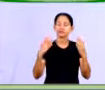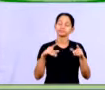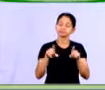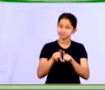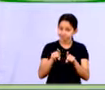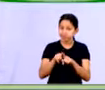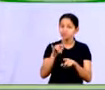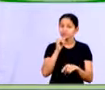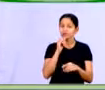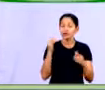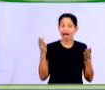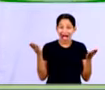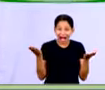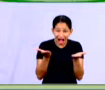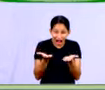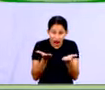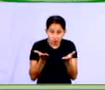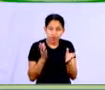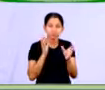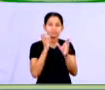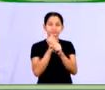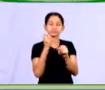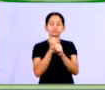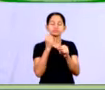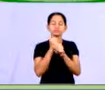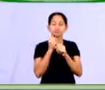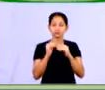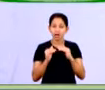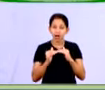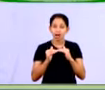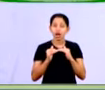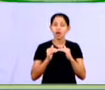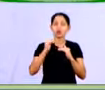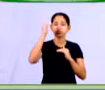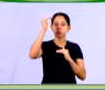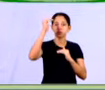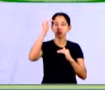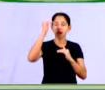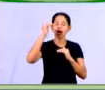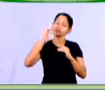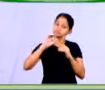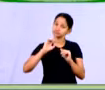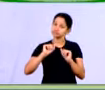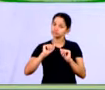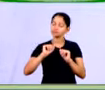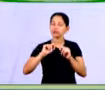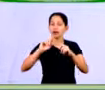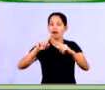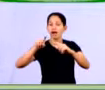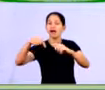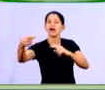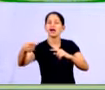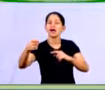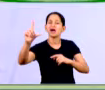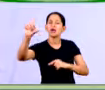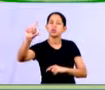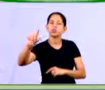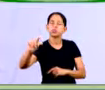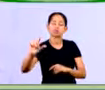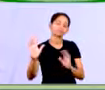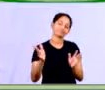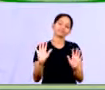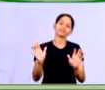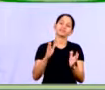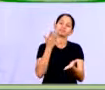que você for calcular, o valor for maior que o valor presente calculado for maior que o valor